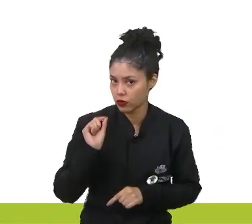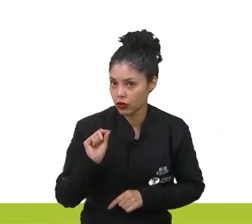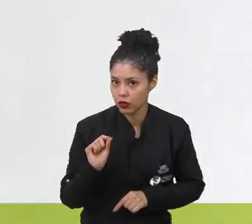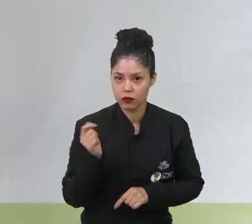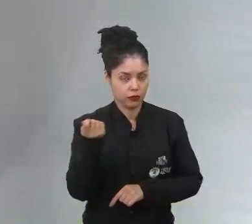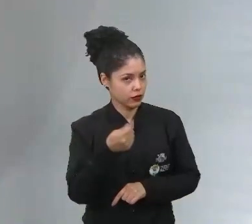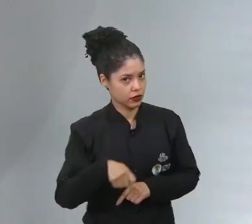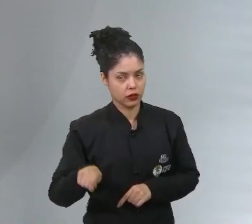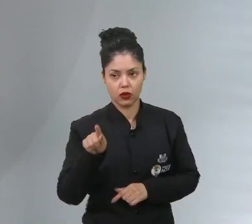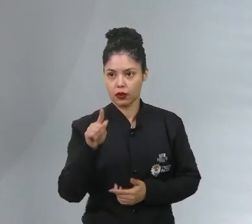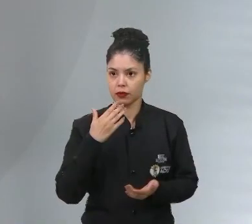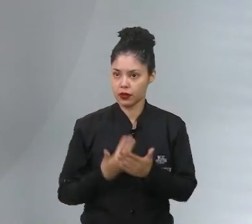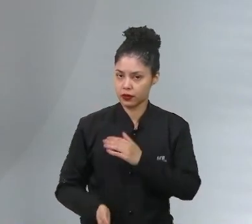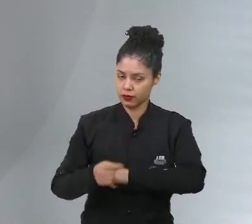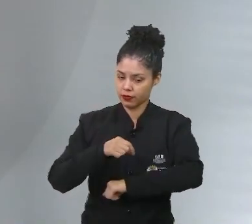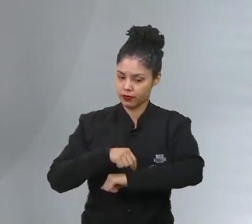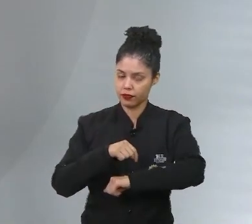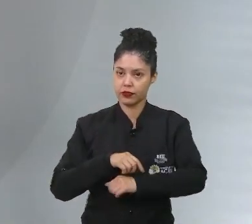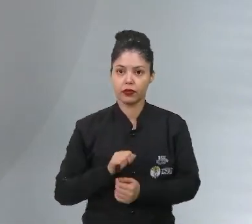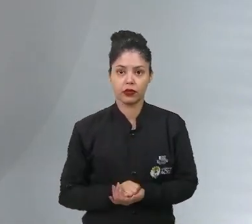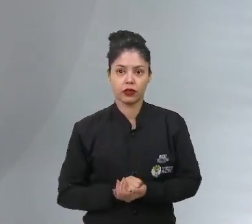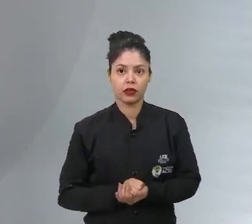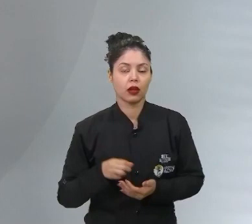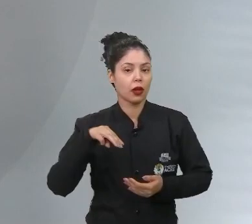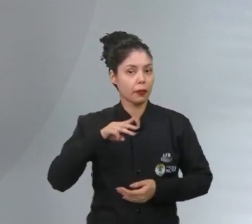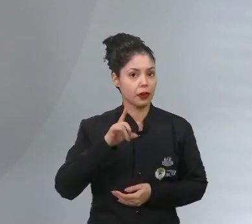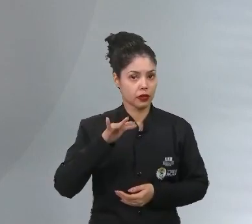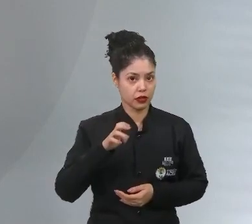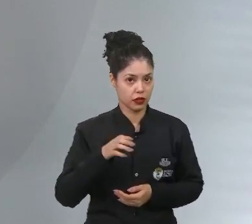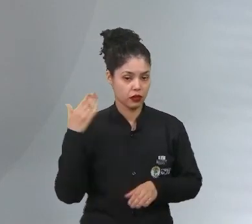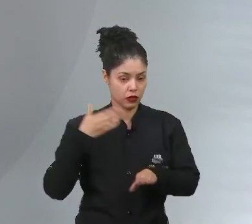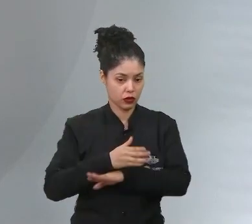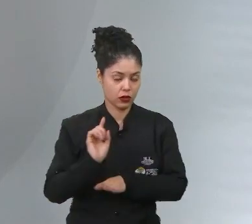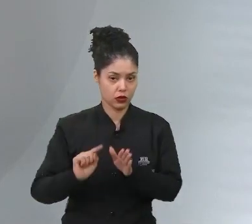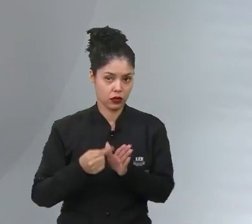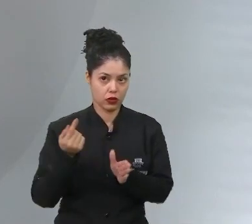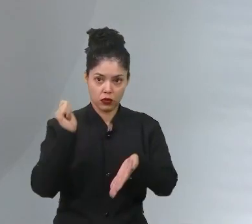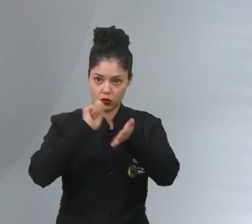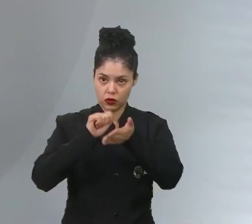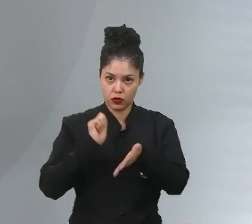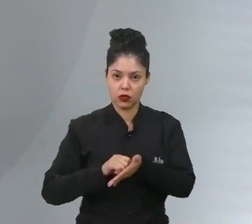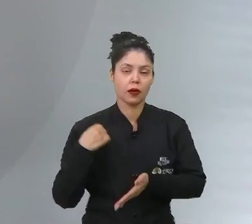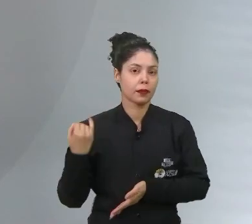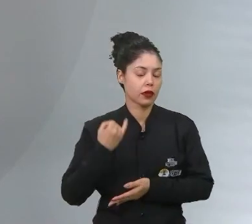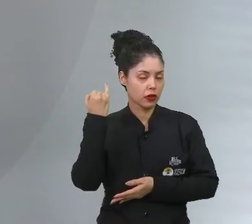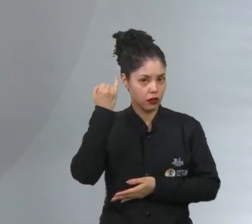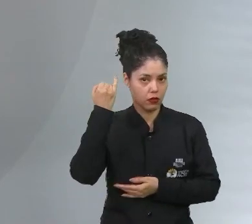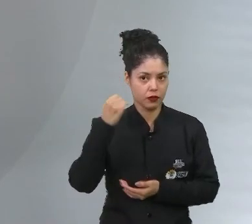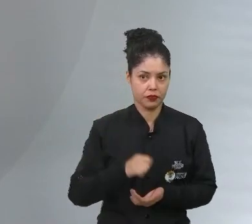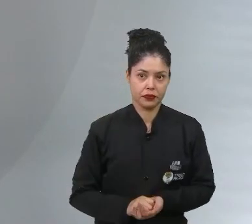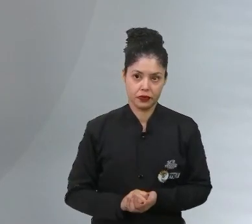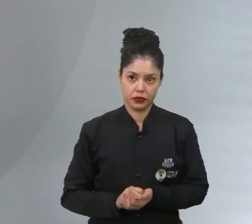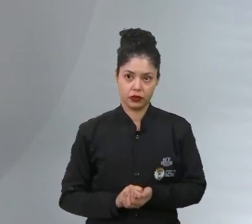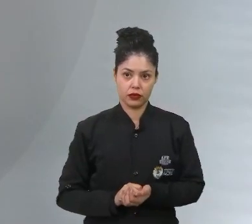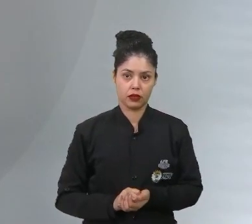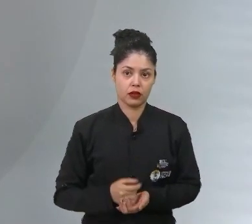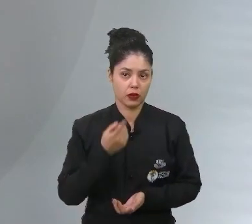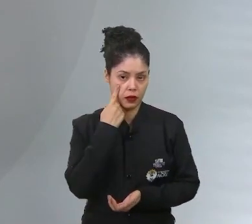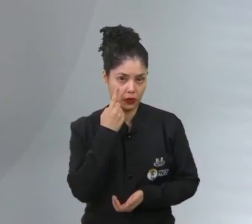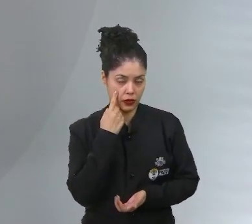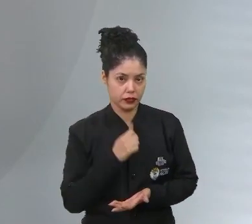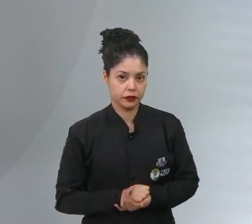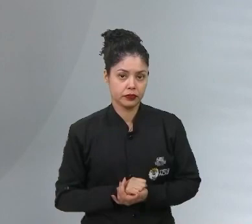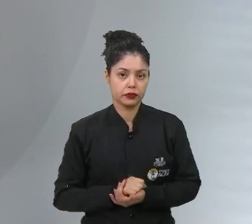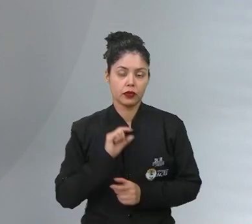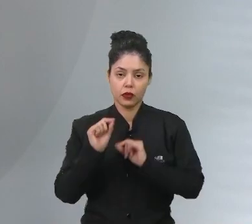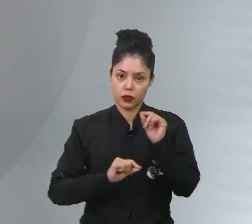não precisa perder tempo. Eu vou dar um macete agora entra o primeiro macete, nota no caderno, é importante, tá, para você entender. Vem comigo agora e vamos